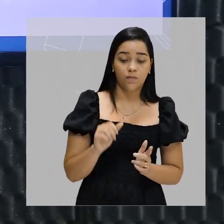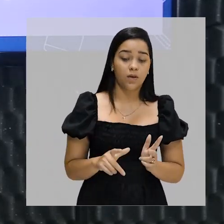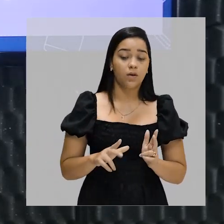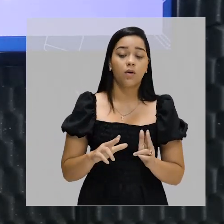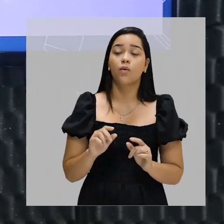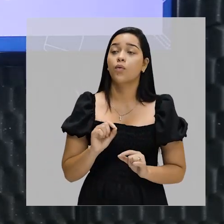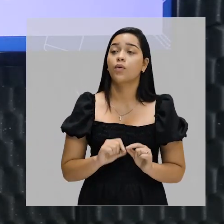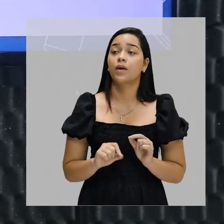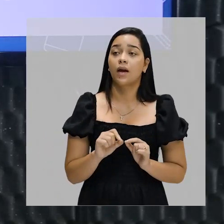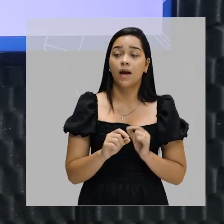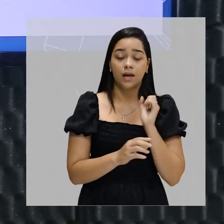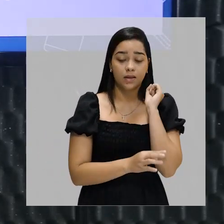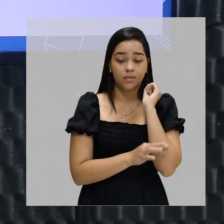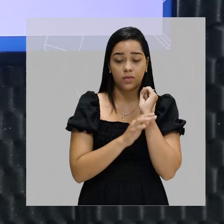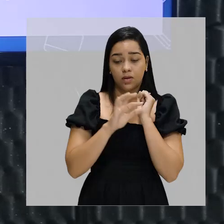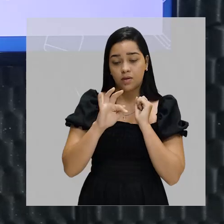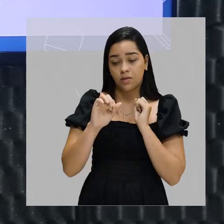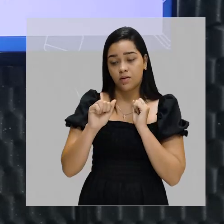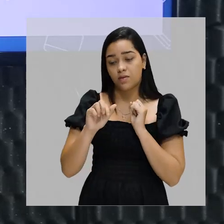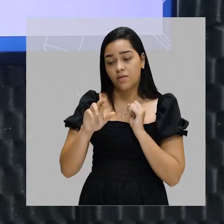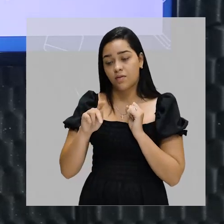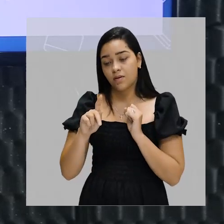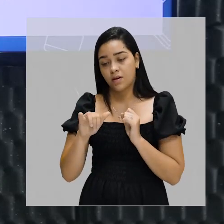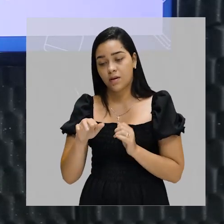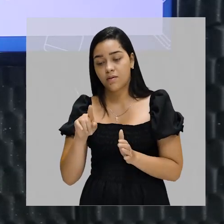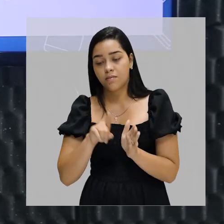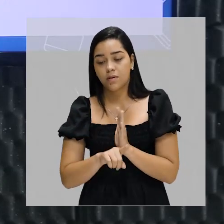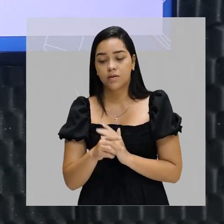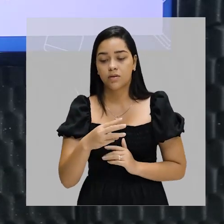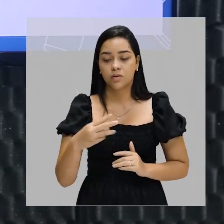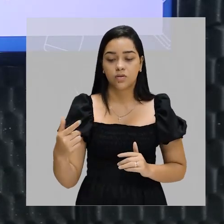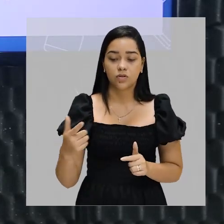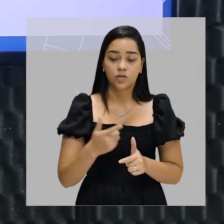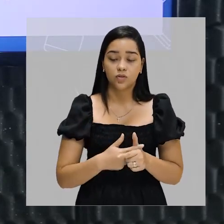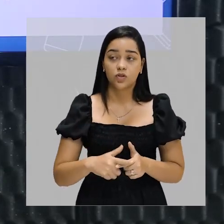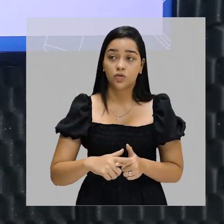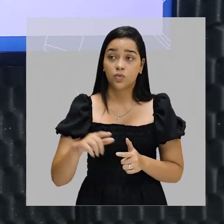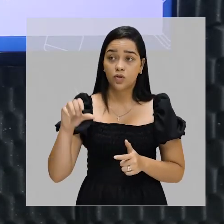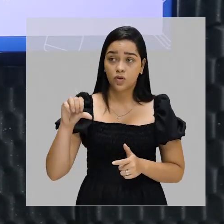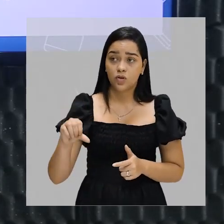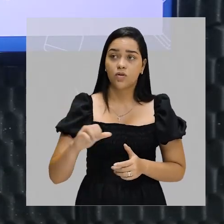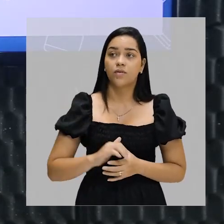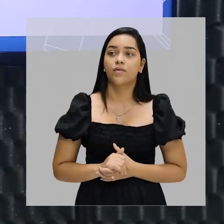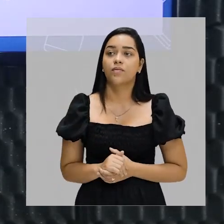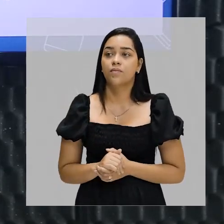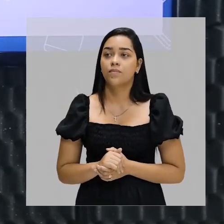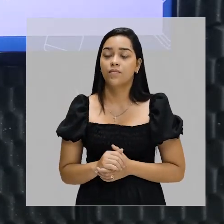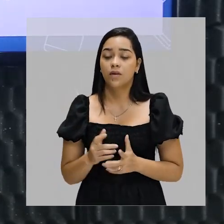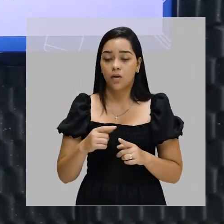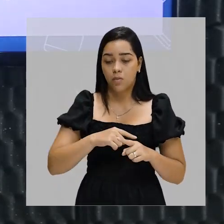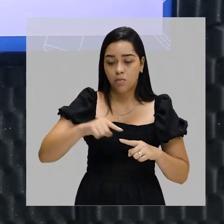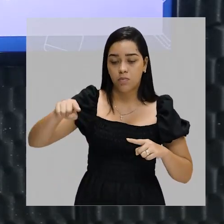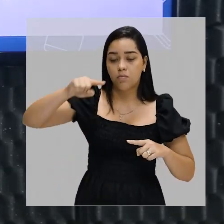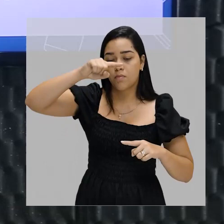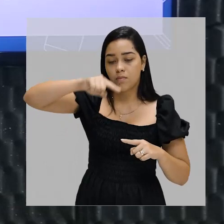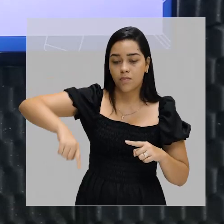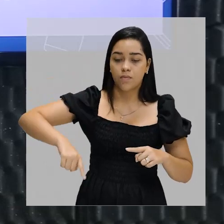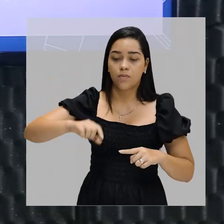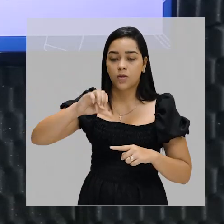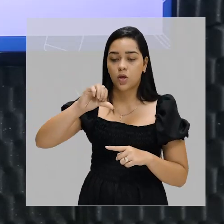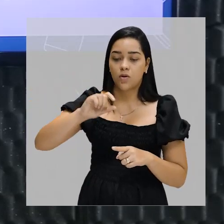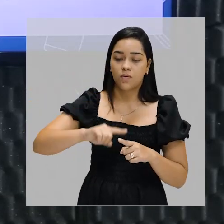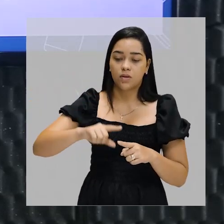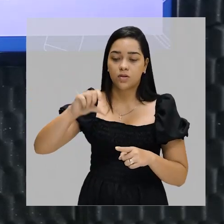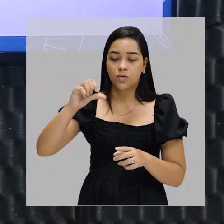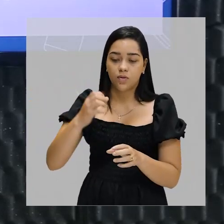a temperatura Fahrenheit menos 32 dividido por 9. Bom, vou fazer meios pelo extremo. 9 vezes